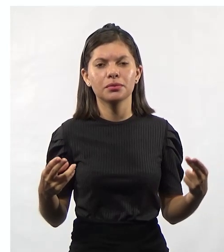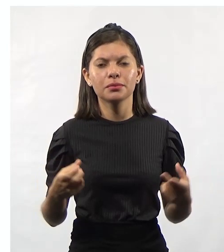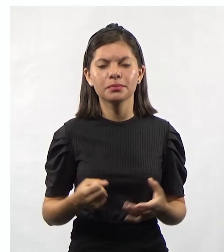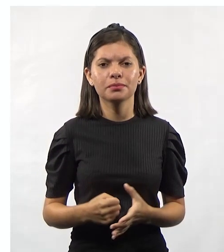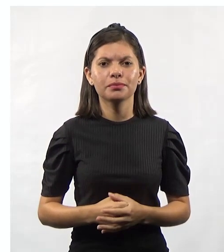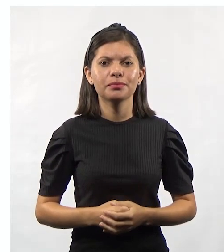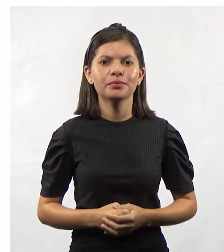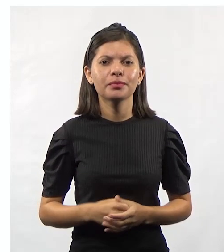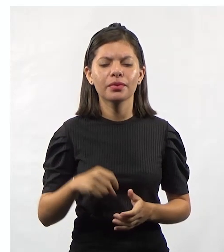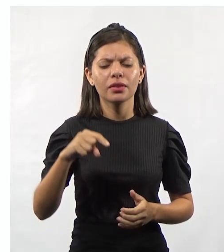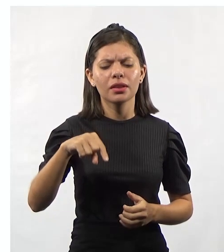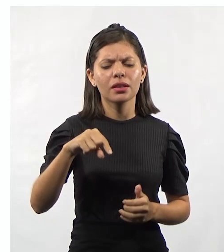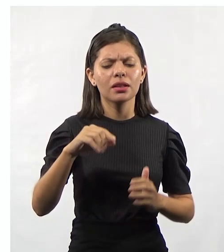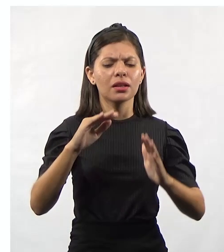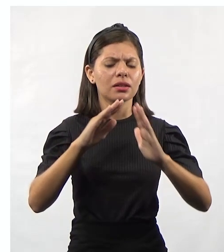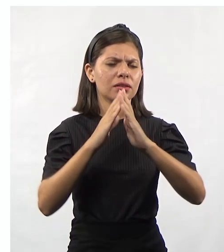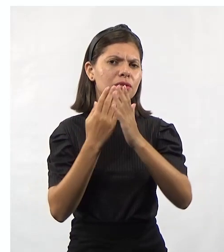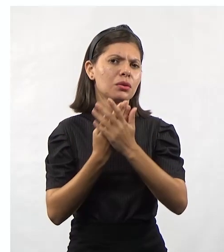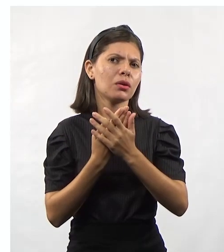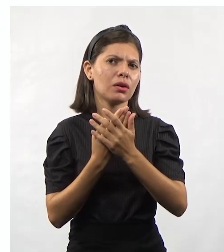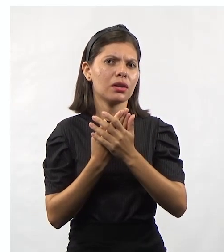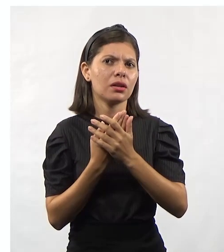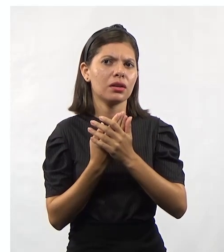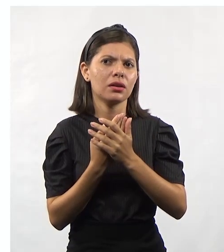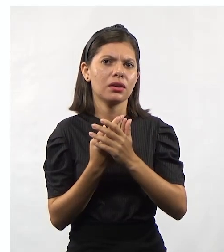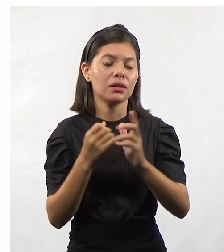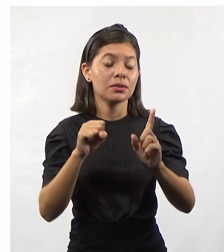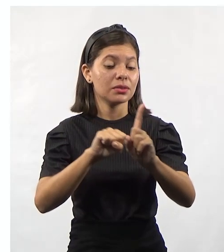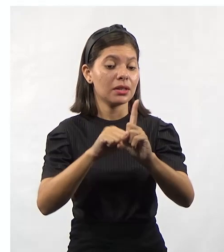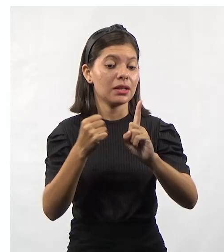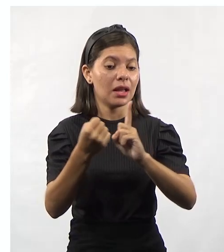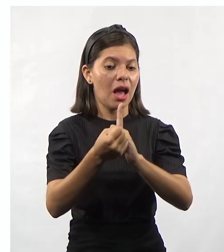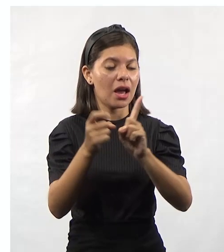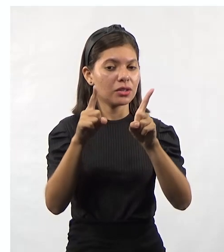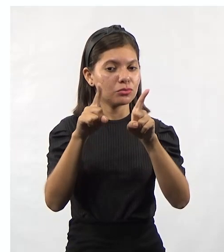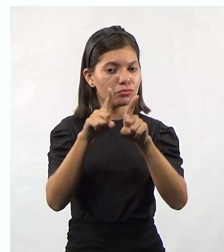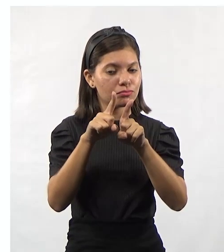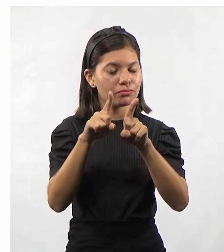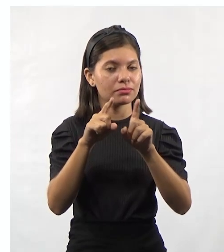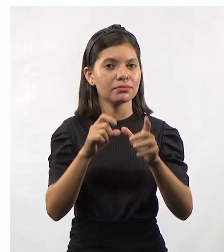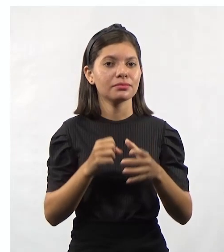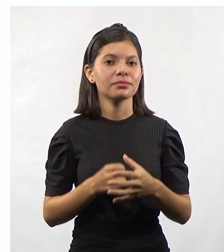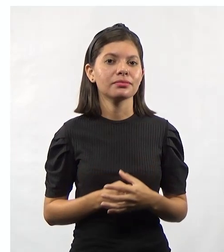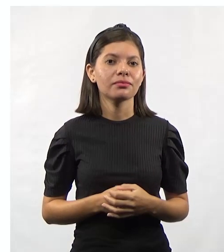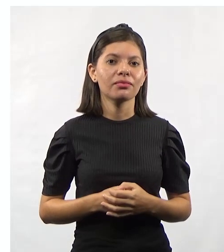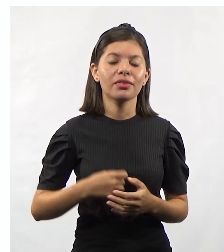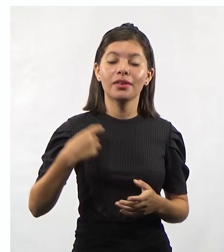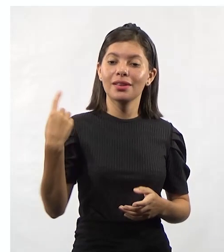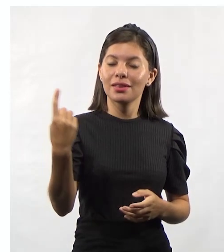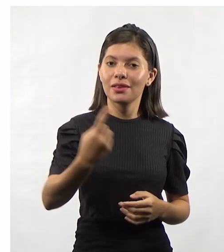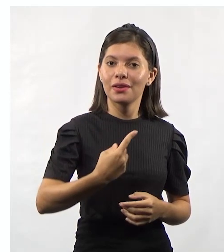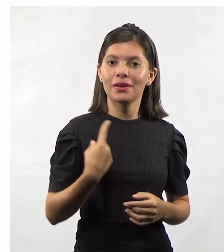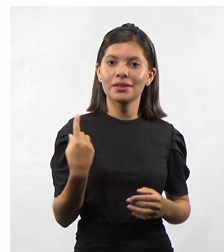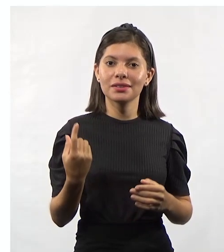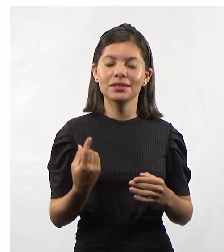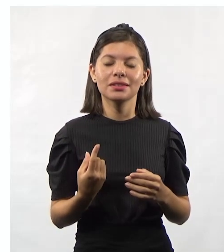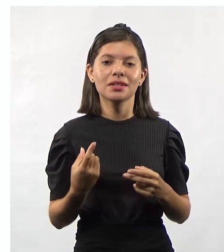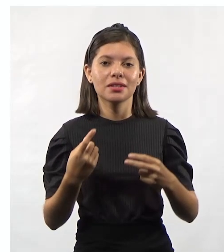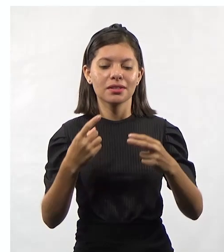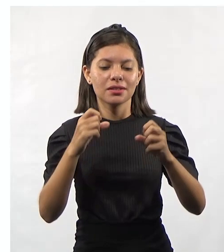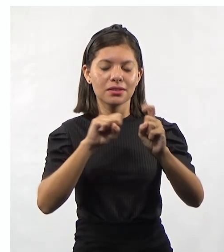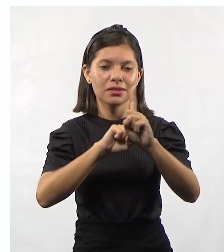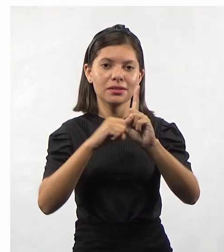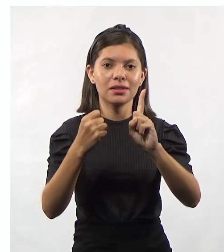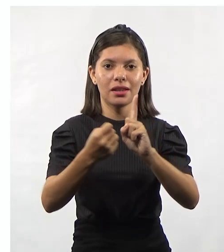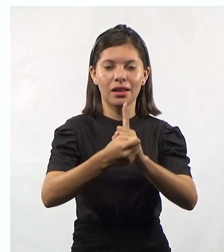de diversidade. E a escola, ela é uma micro-sociedade. Então, se nós somos uma sociedade diversa, o